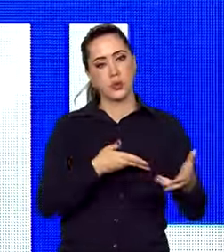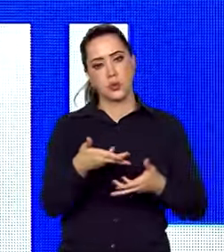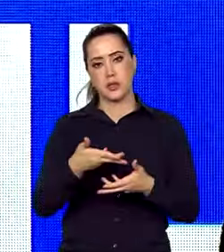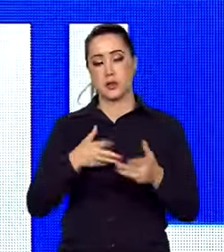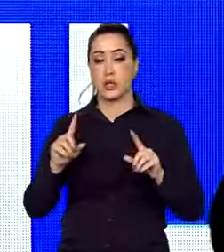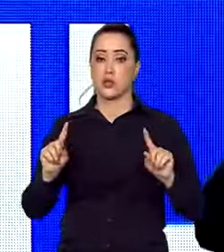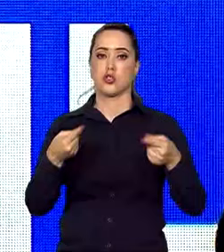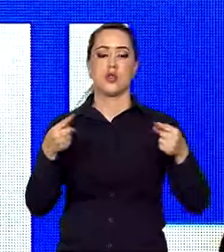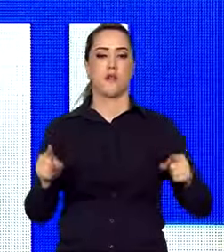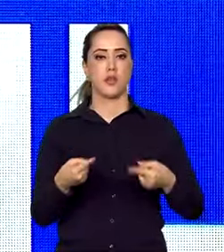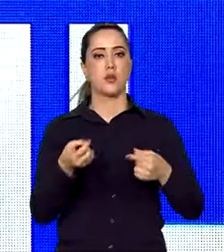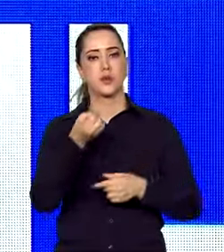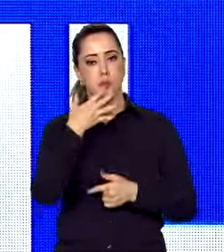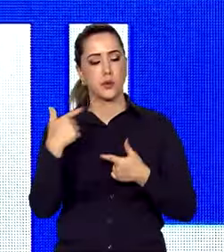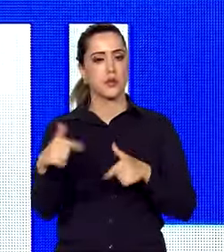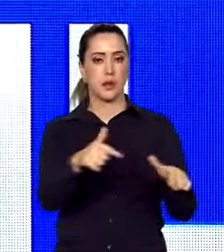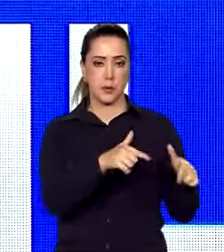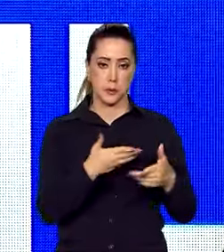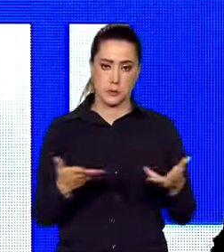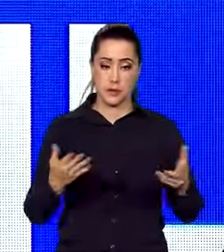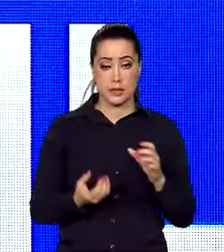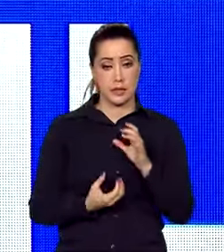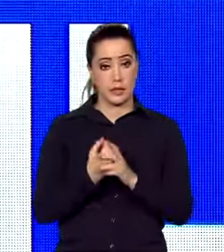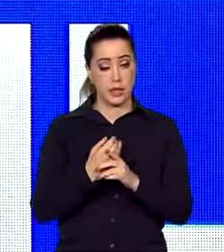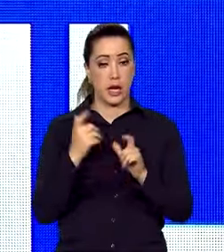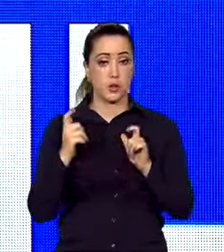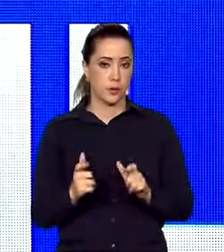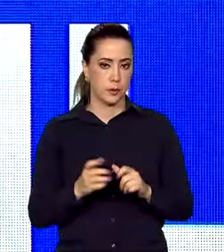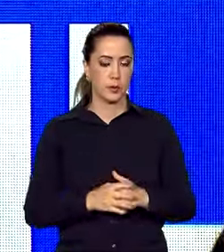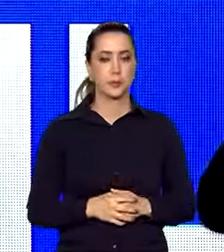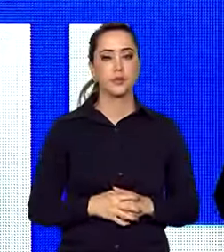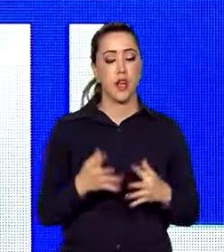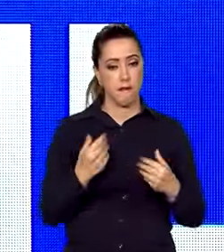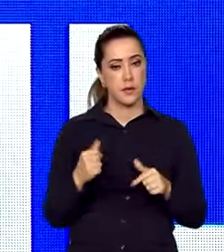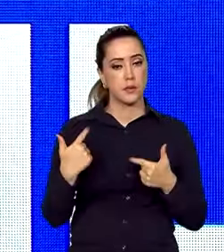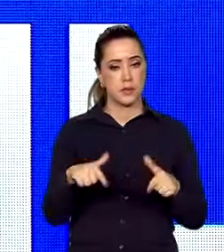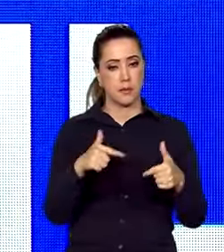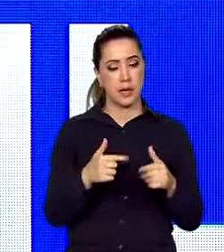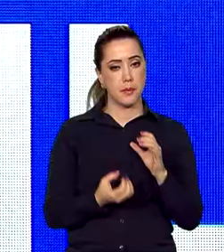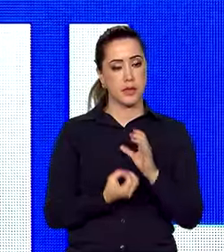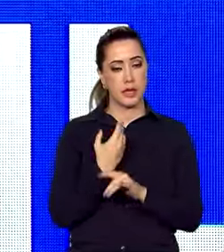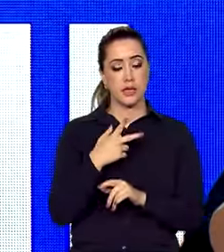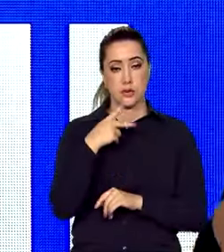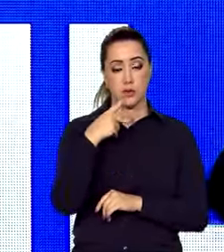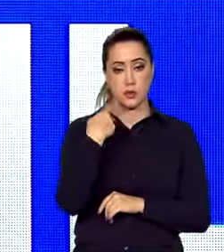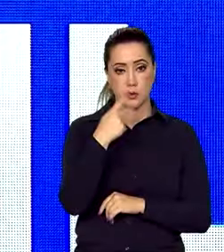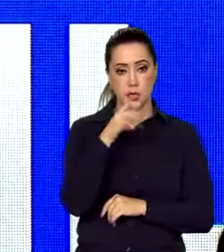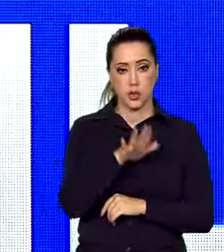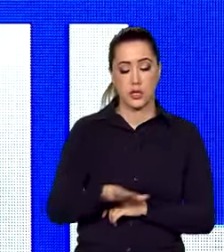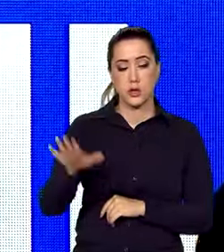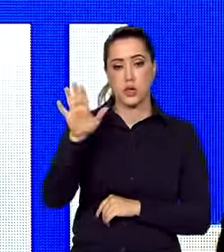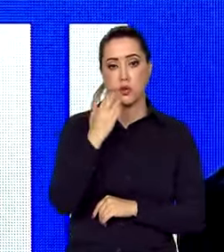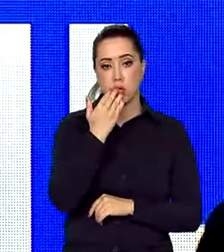de desafios e boas práticas implementadas na região. Vamos trabalhar pela elaboração das políticas nacionais de